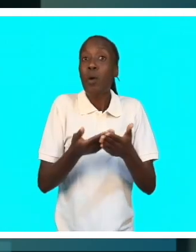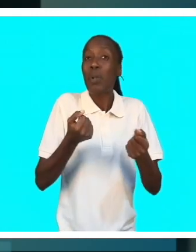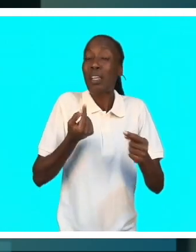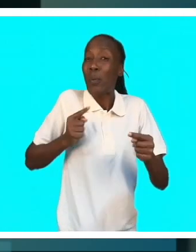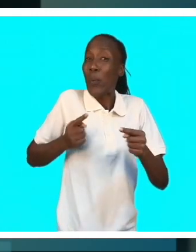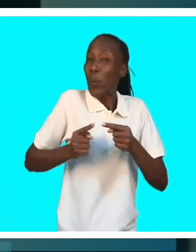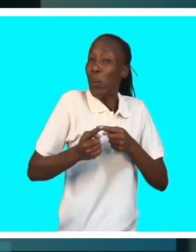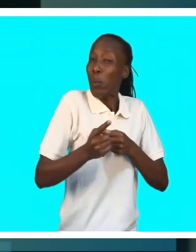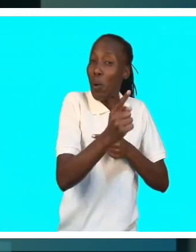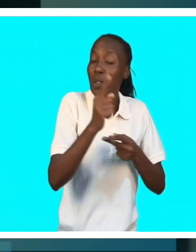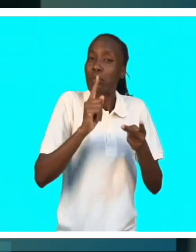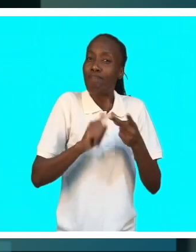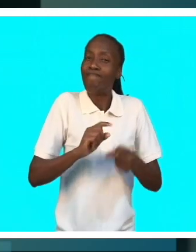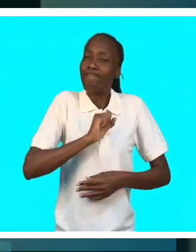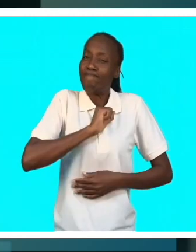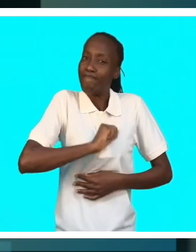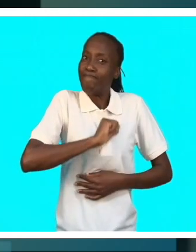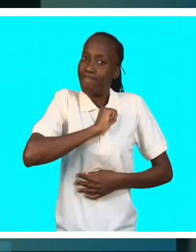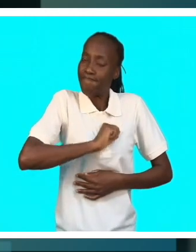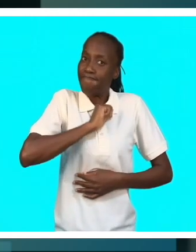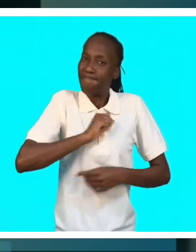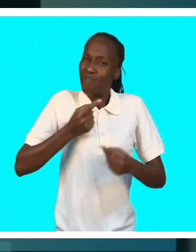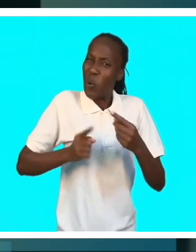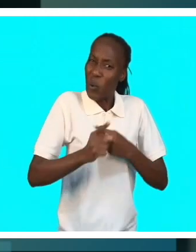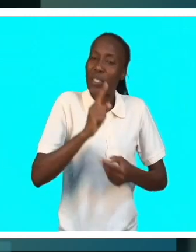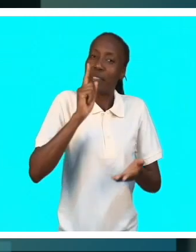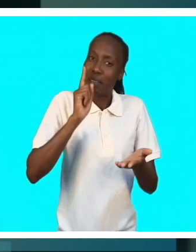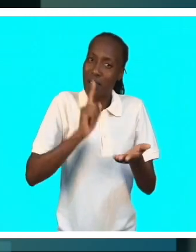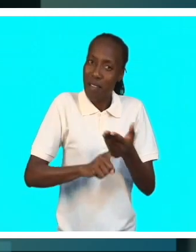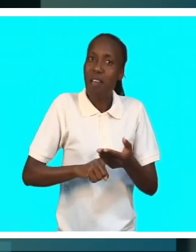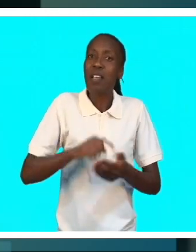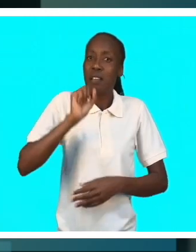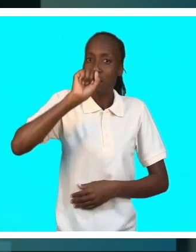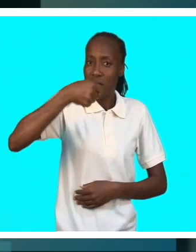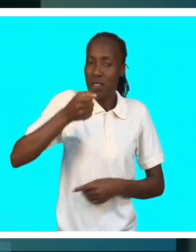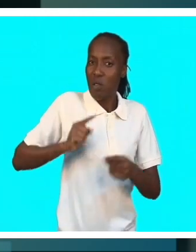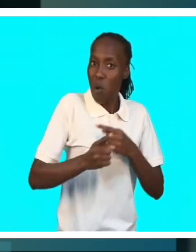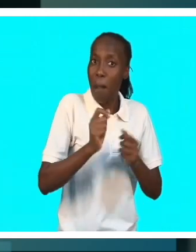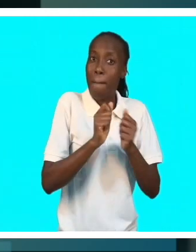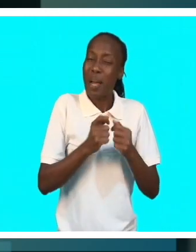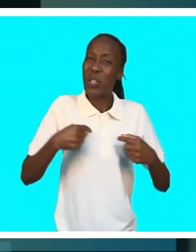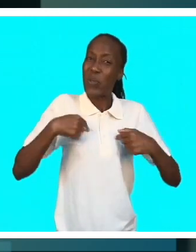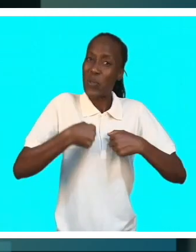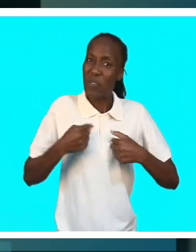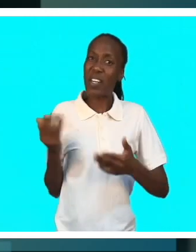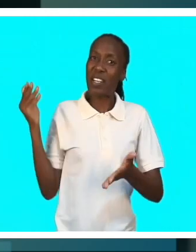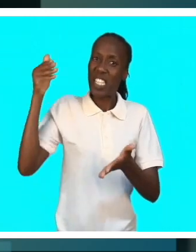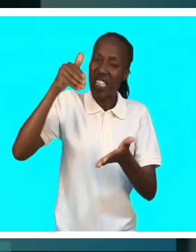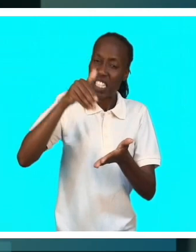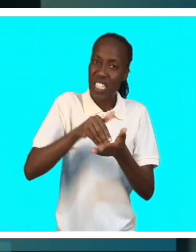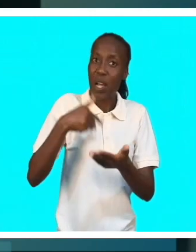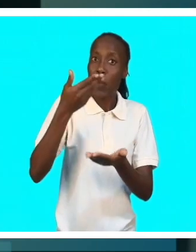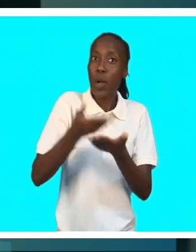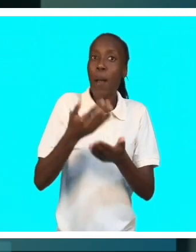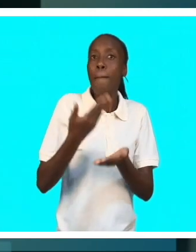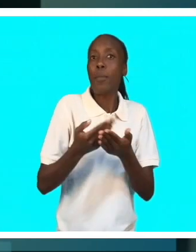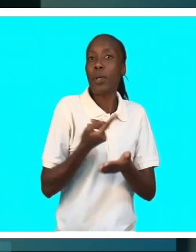inverno é muito propenso a sequestros. As famílias devem interceptar as crianças que estudam à tarde.